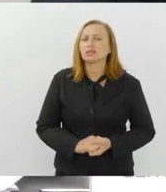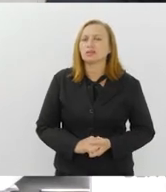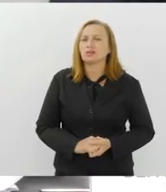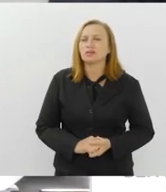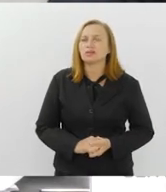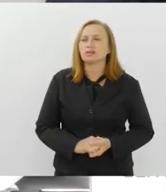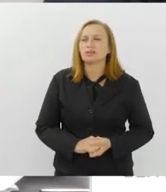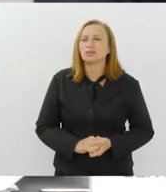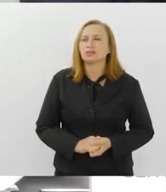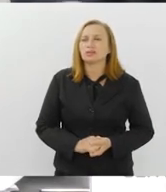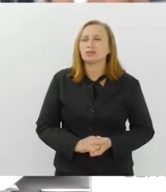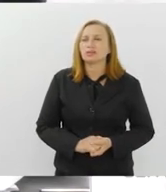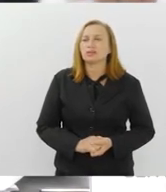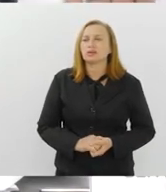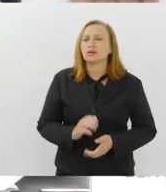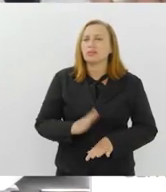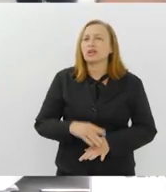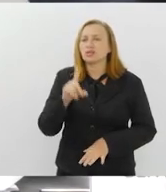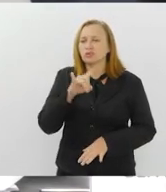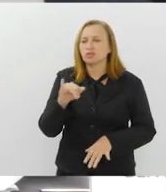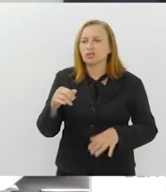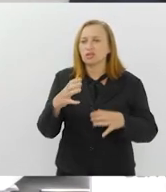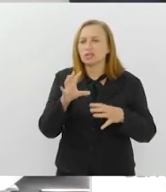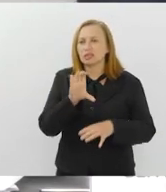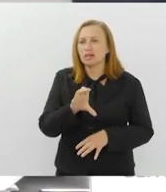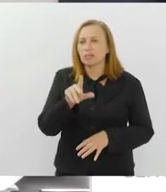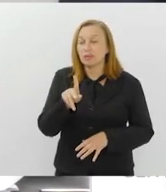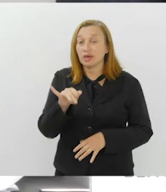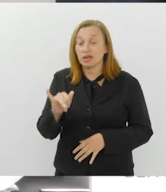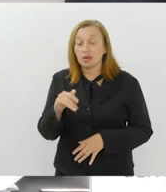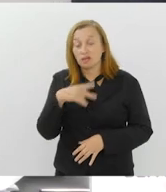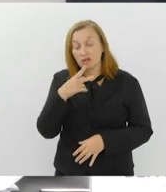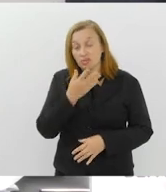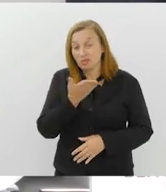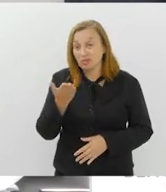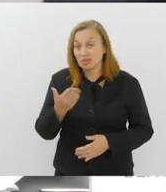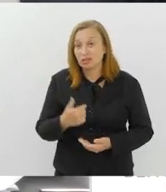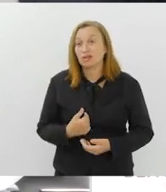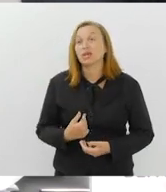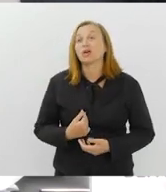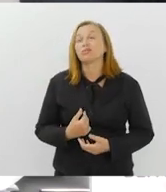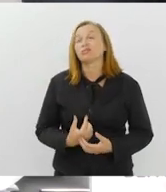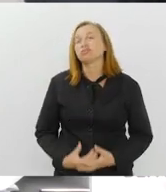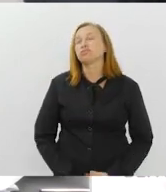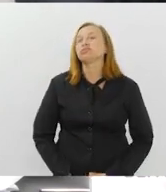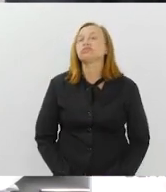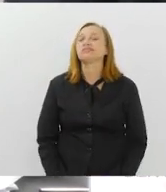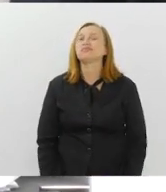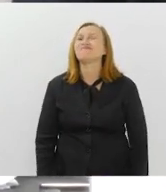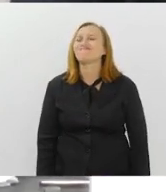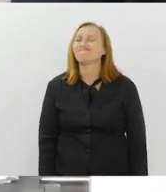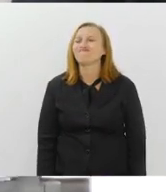E vamos para mais um dia de CPI, né? Eu confesso para vocês que eu estou muito exausto já, cara.